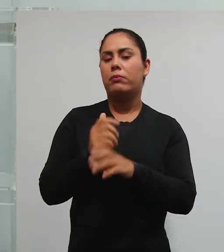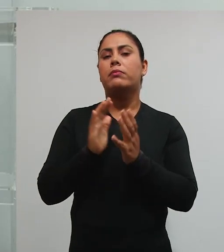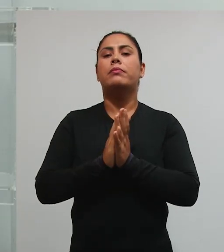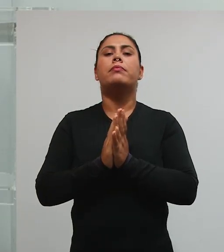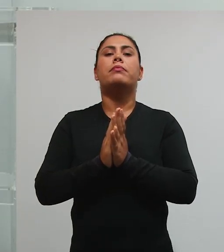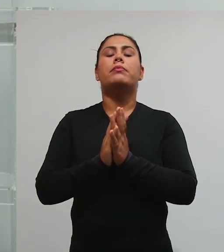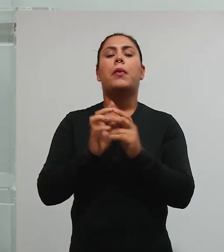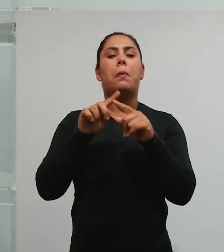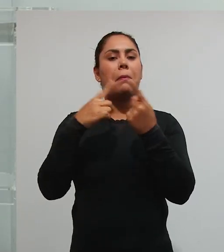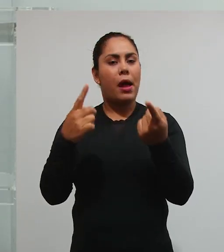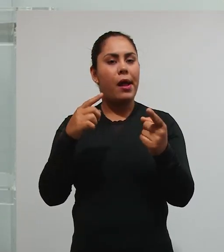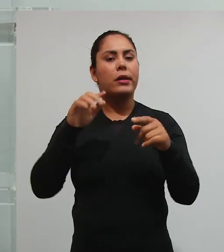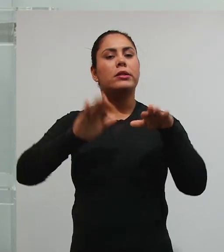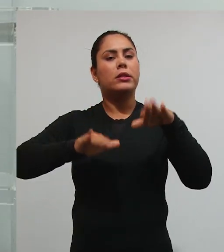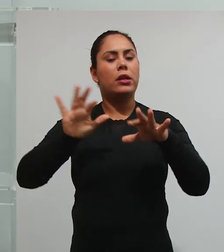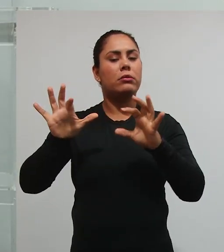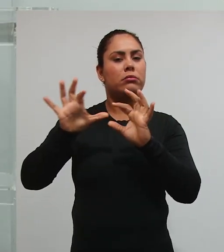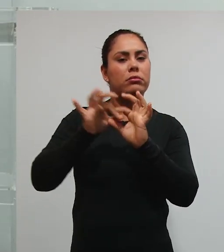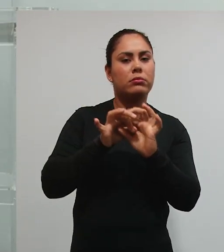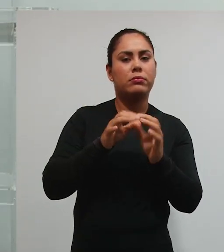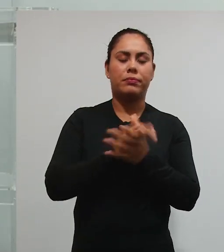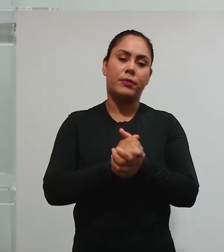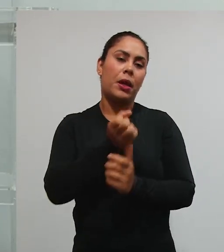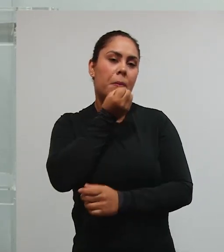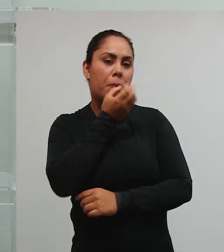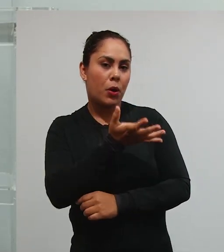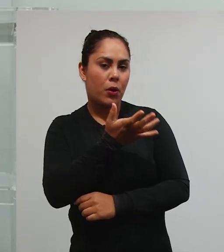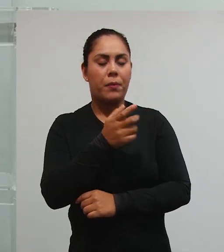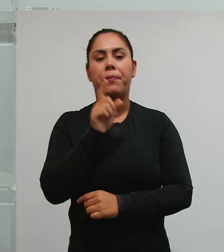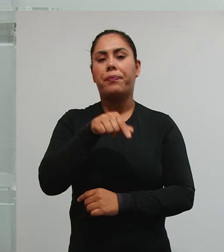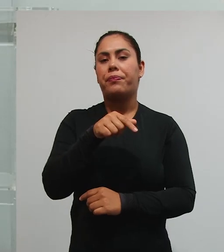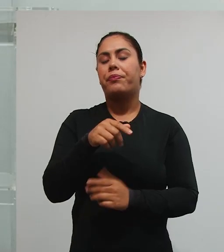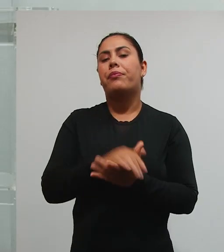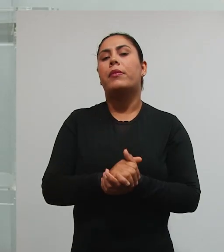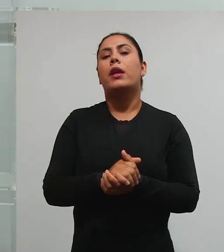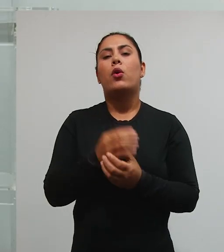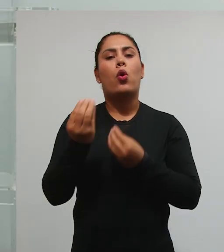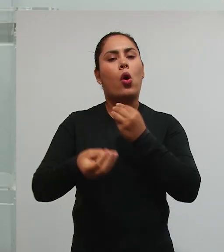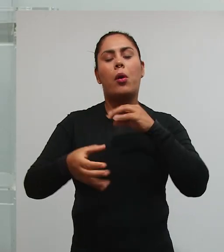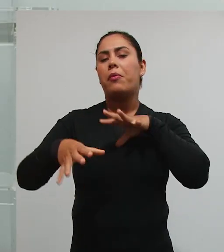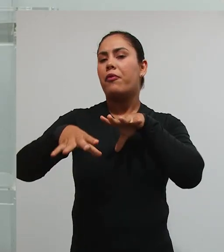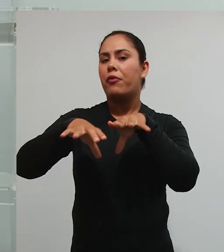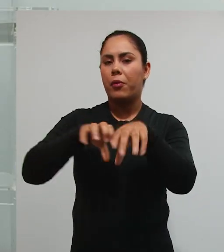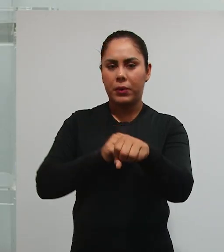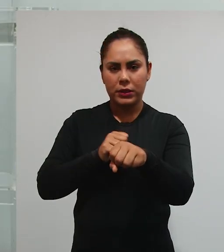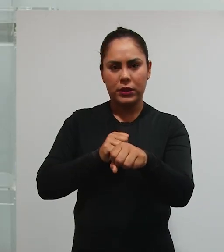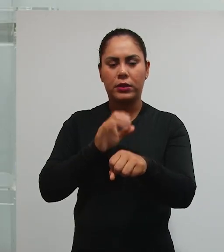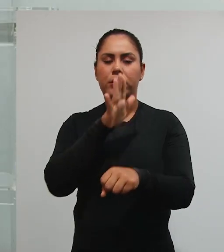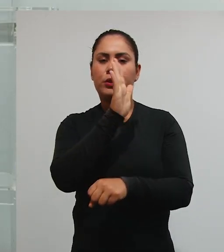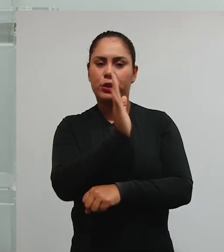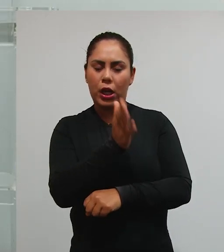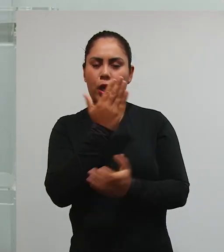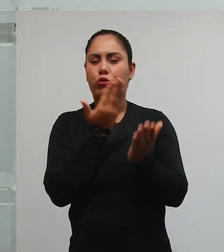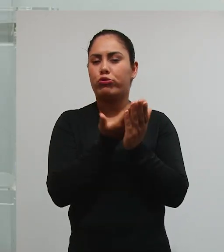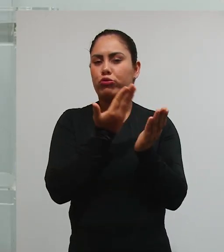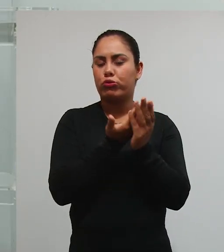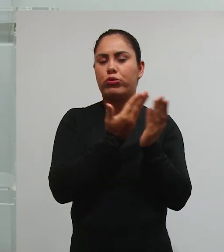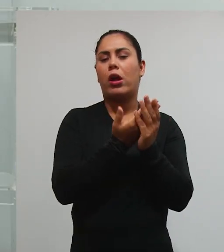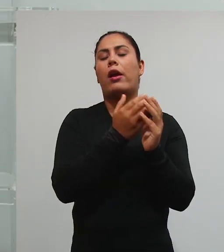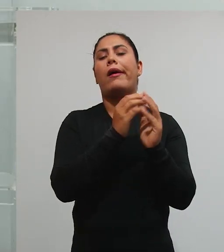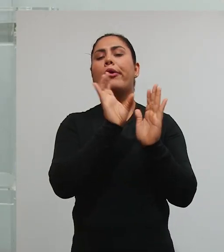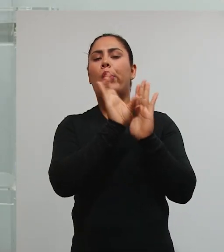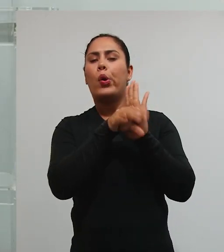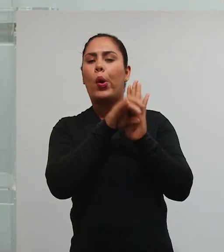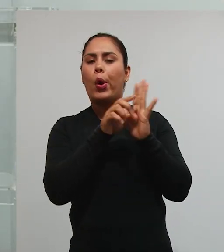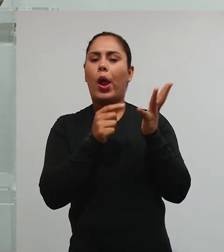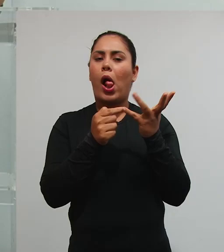Mas o contorno é esse. Bom, e na etapa da formação, então, depois que vocês já estudaram todos